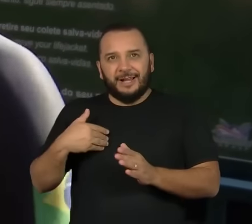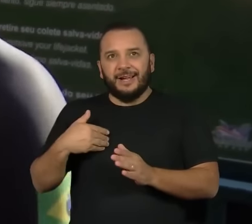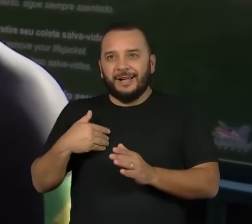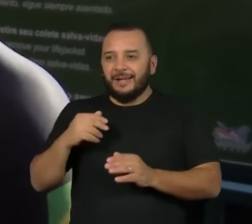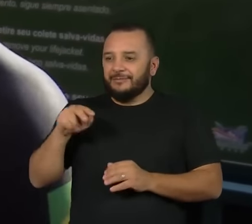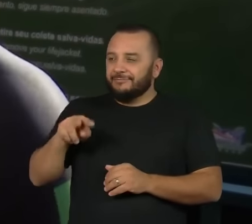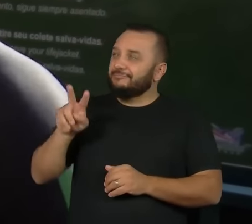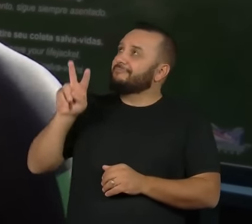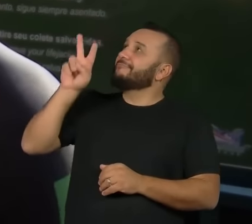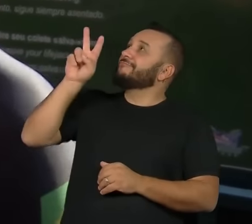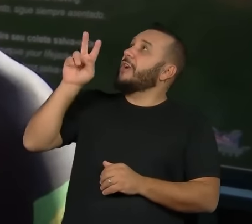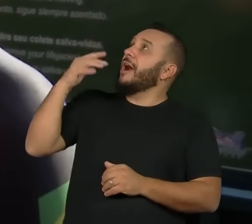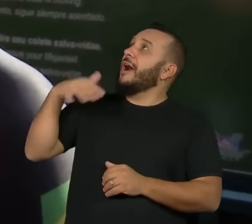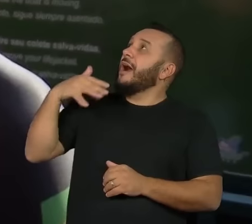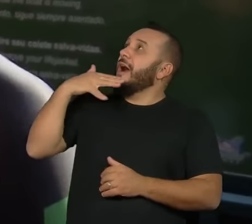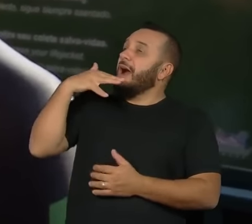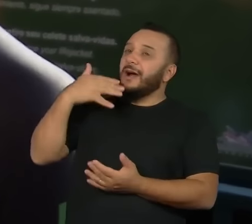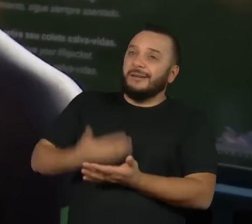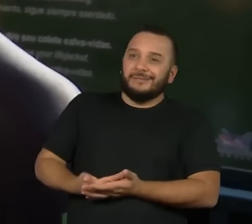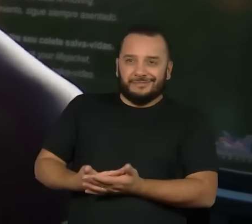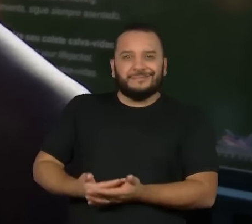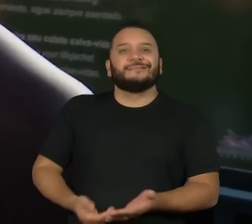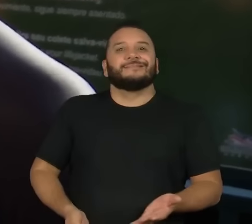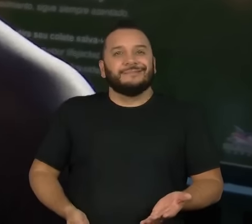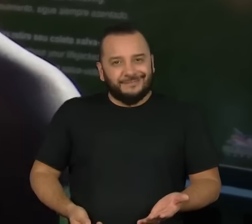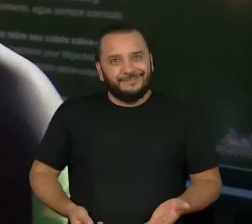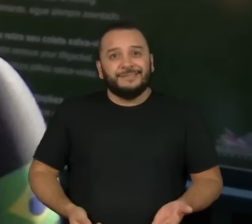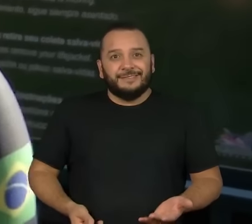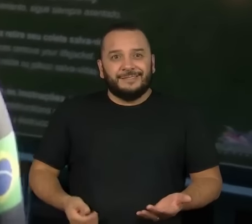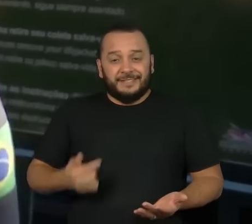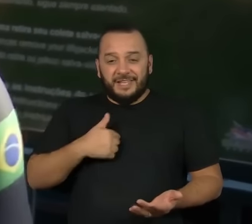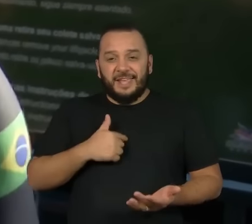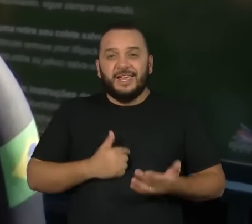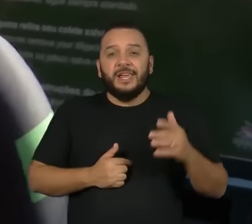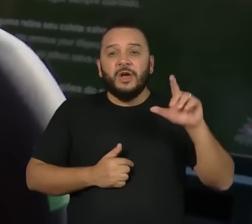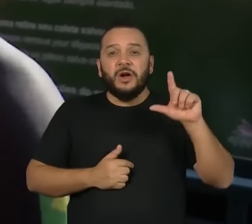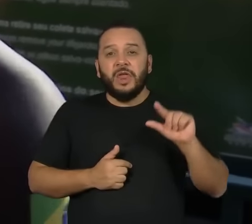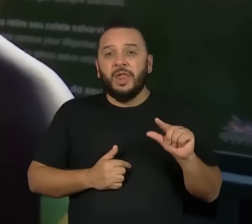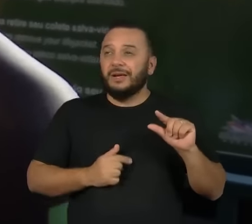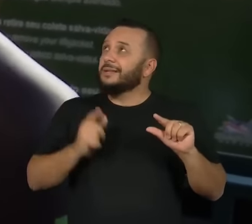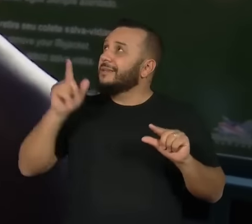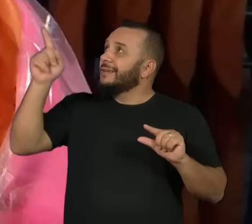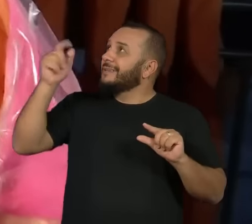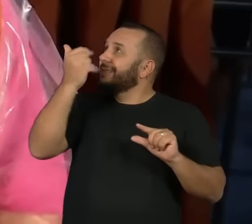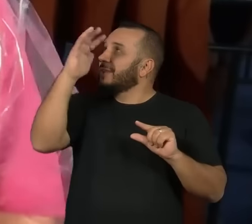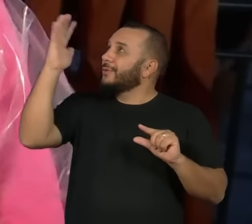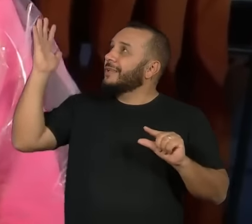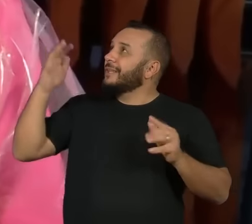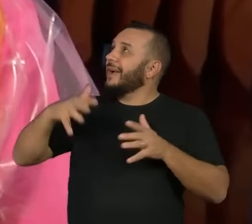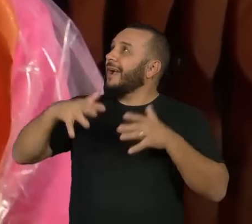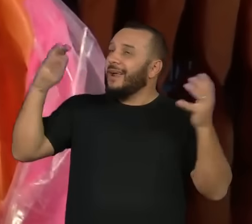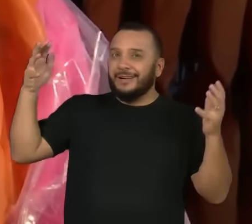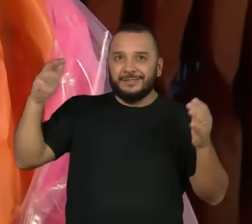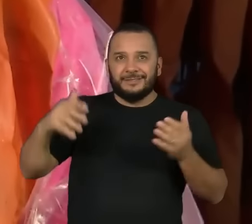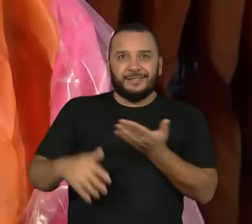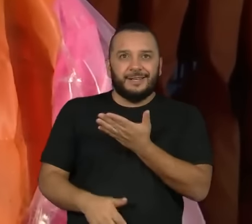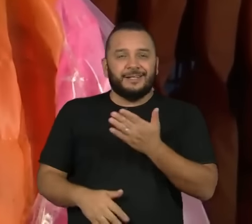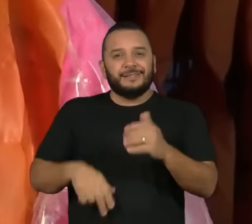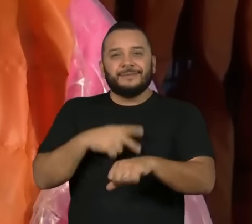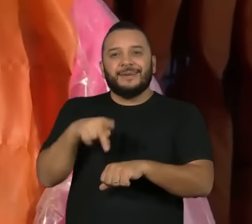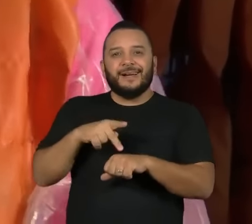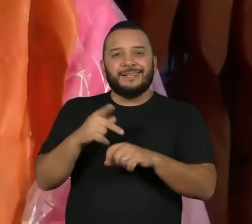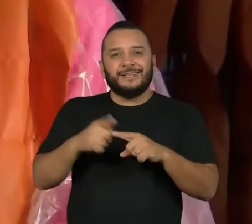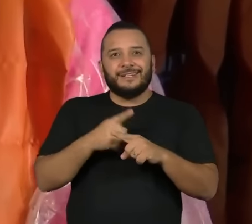baixo para cima, e você enxerga quão pequeno que se é e quão grande é a natureza. A turista inglesa diz